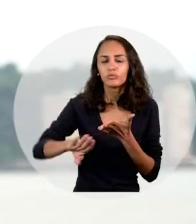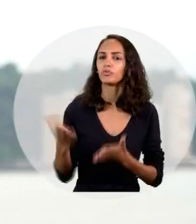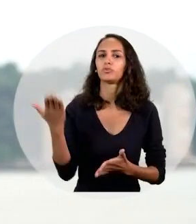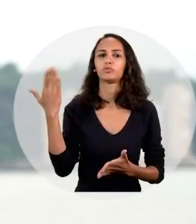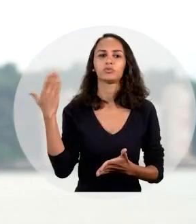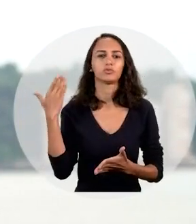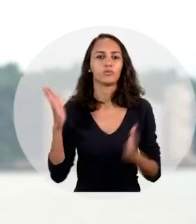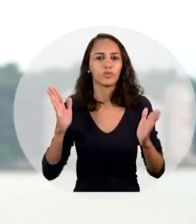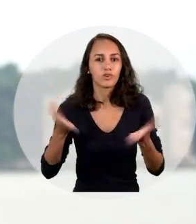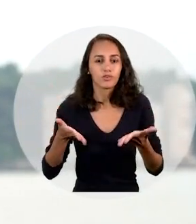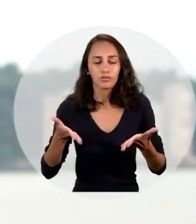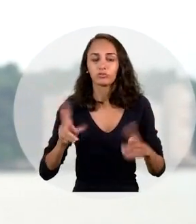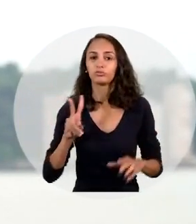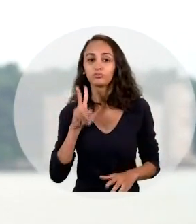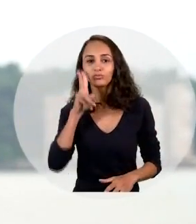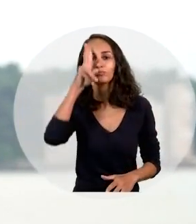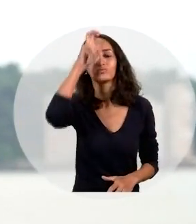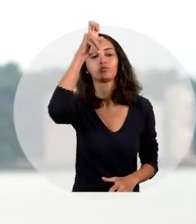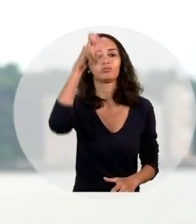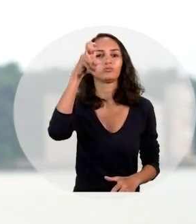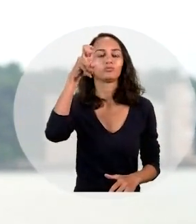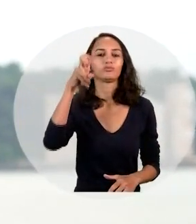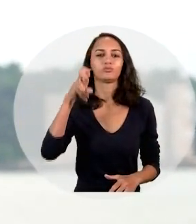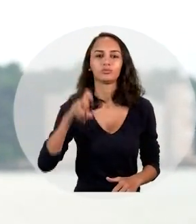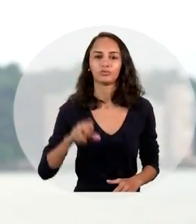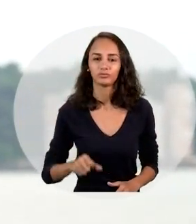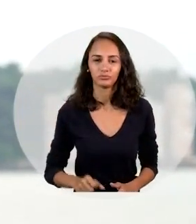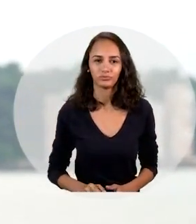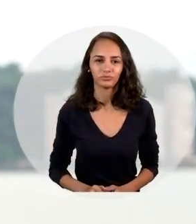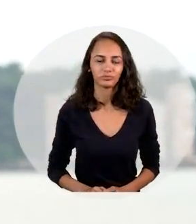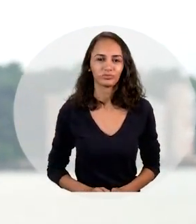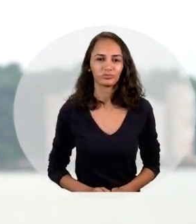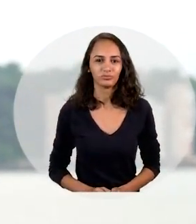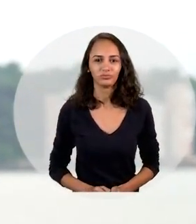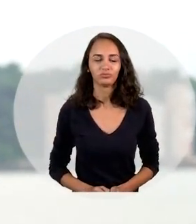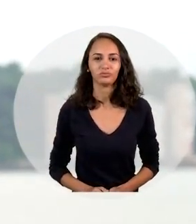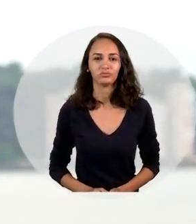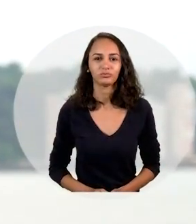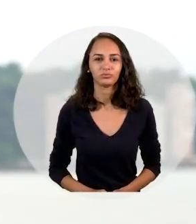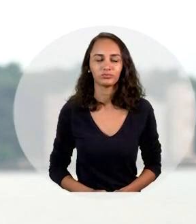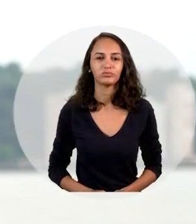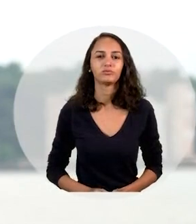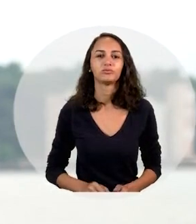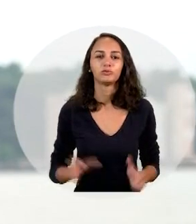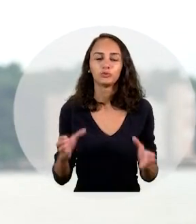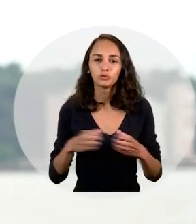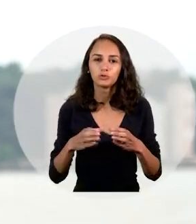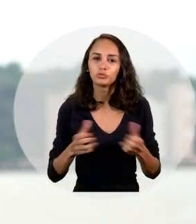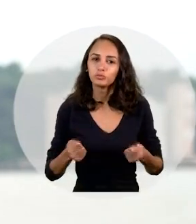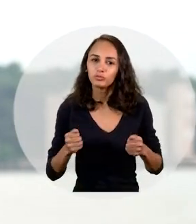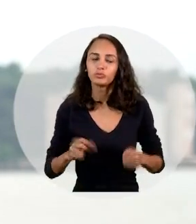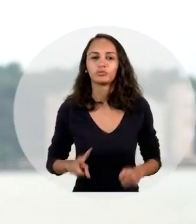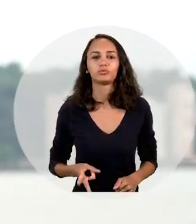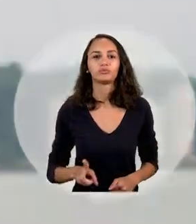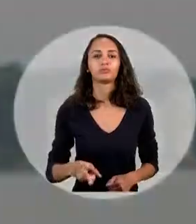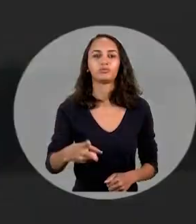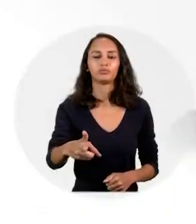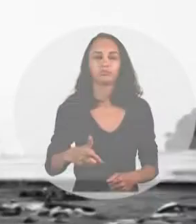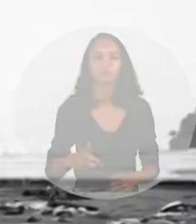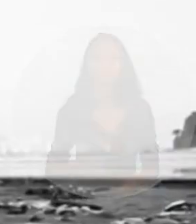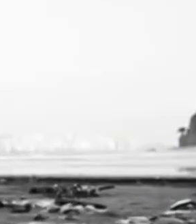estávamos perdendo, a gente virou o jogo, deu a volta por cima e o time está vencendo. O time tem que